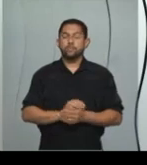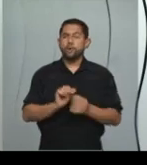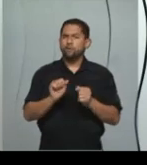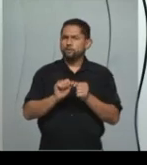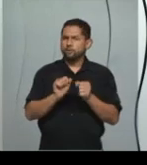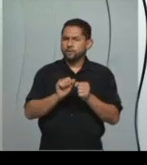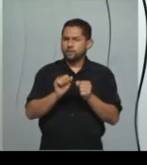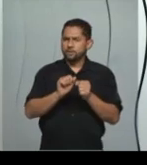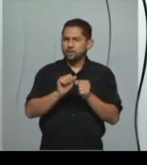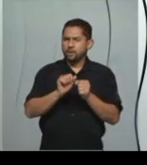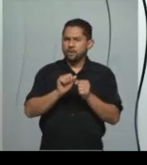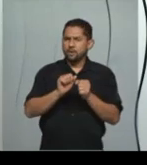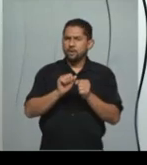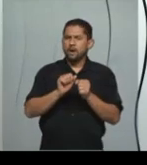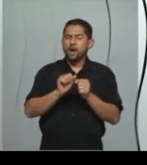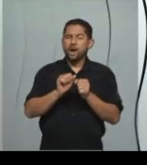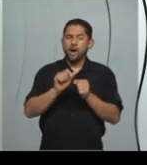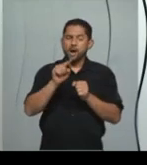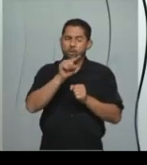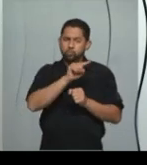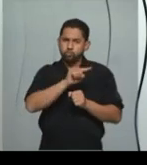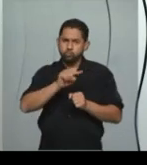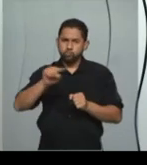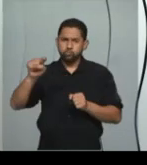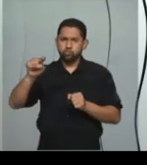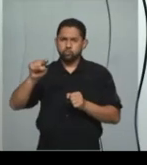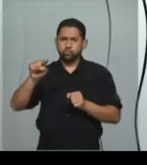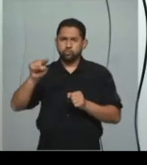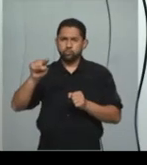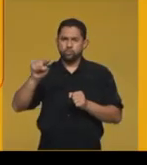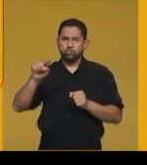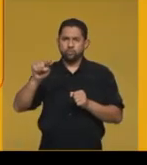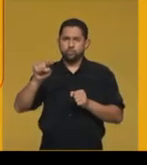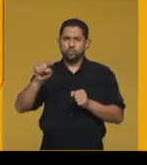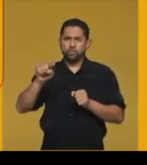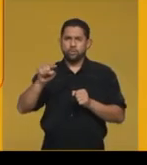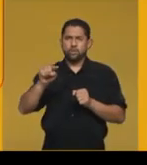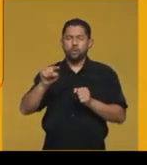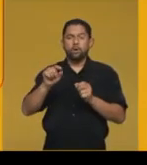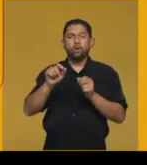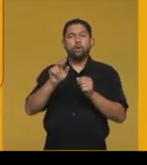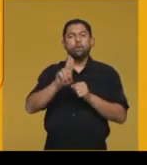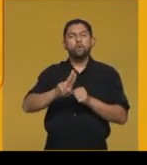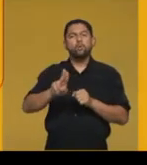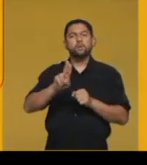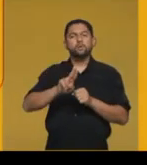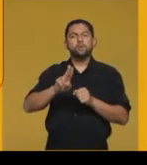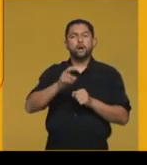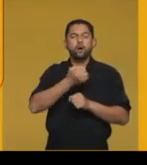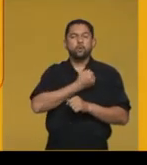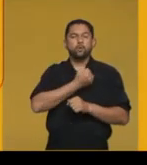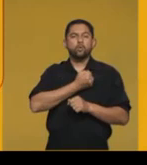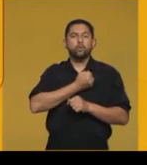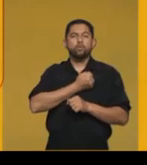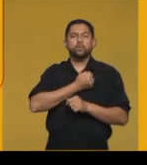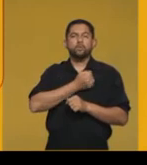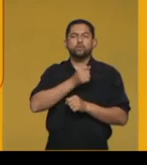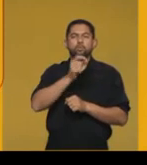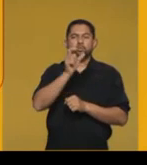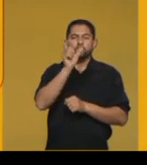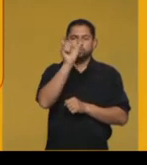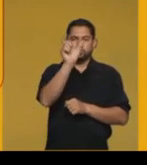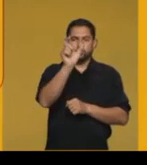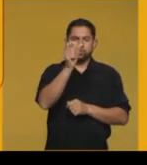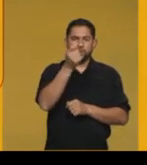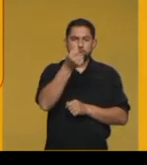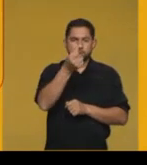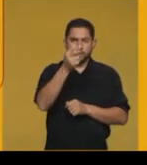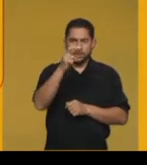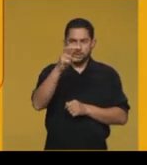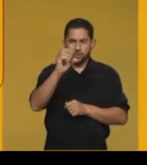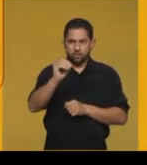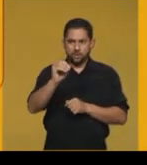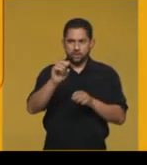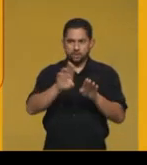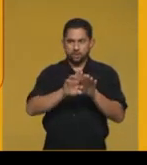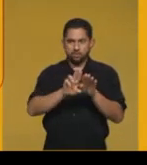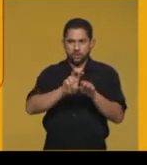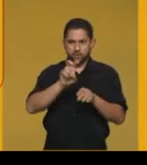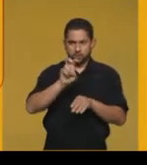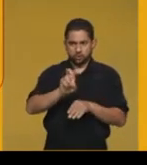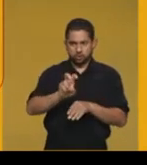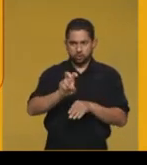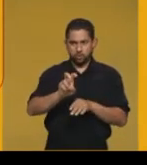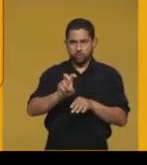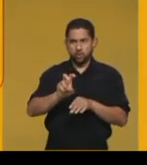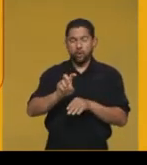para a solução A, quanto para a solução B. E aí você vai